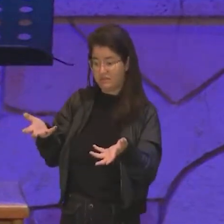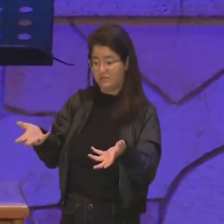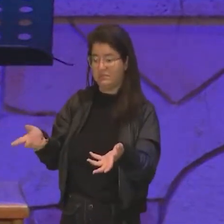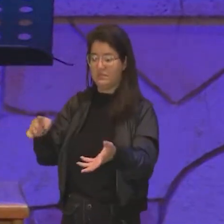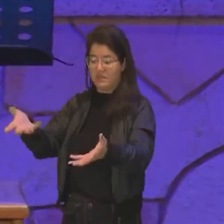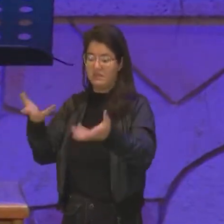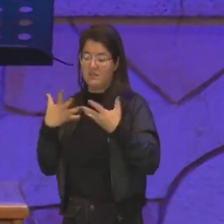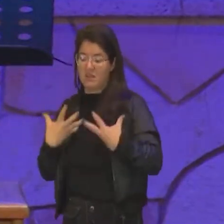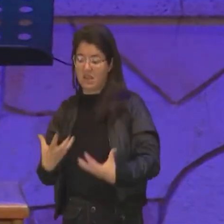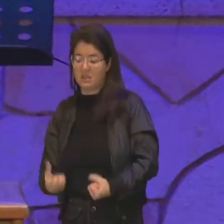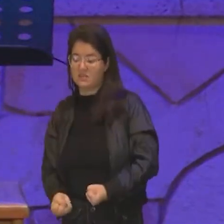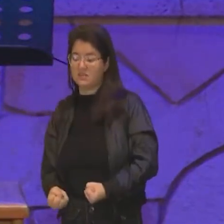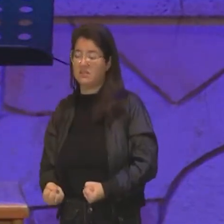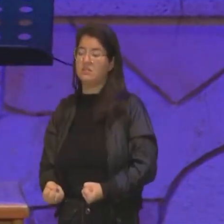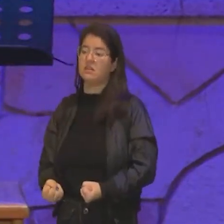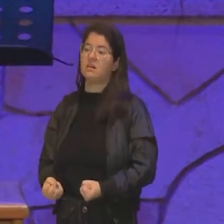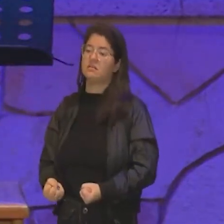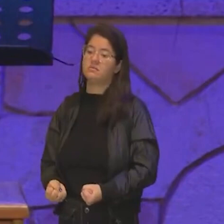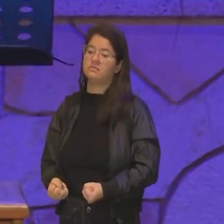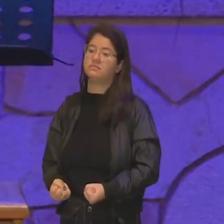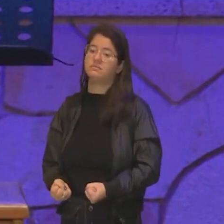querem aceitar esta